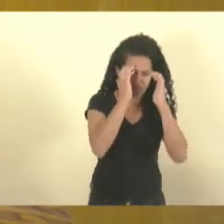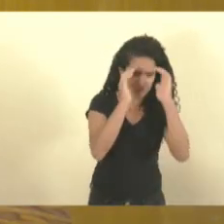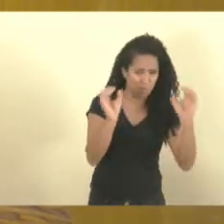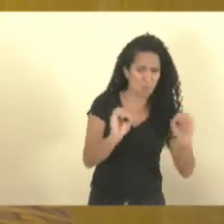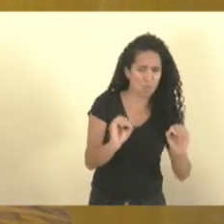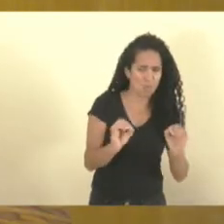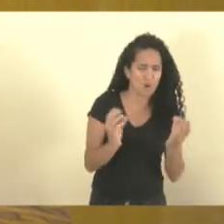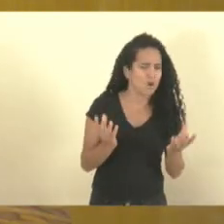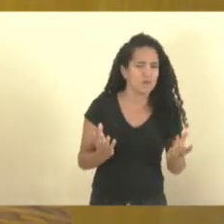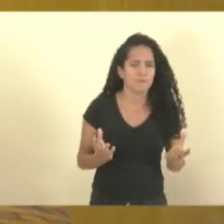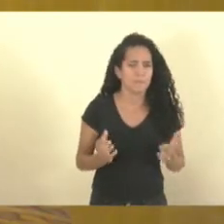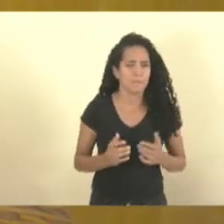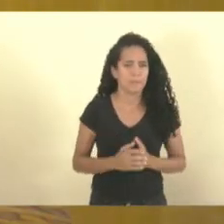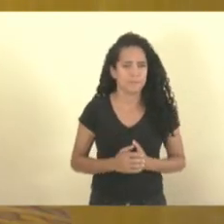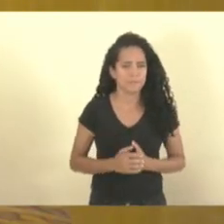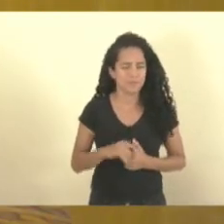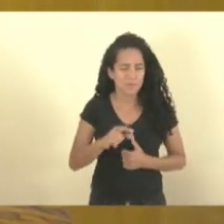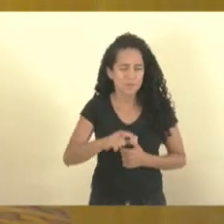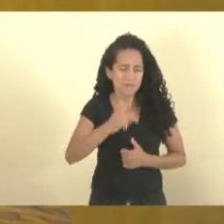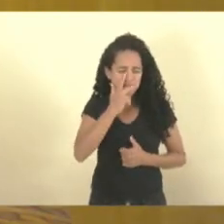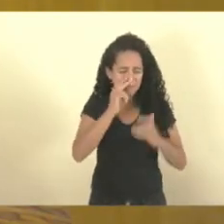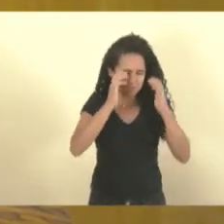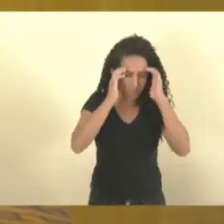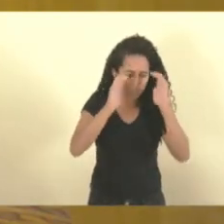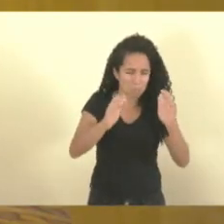porque desrespeitando